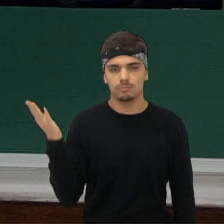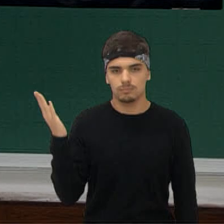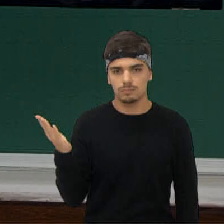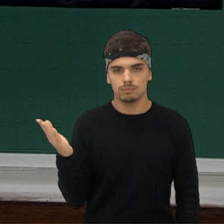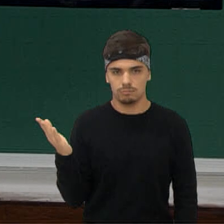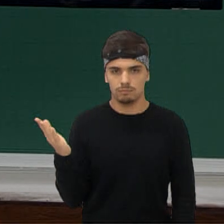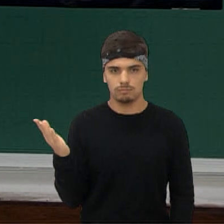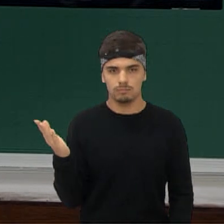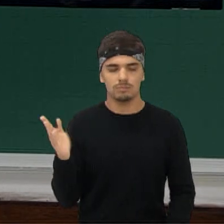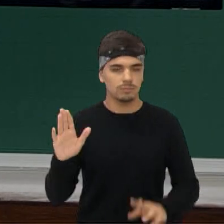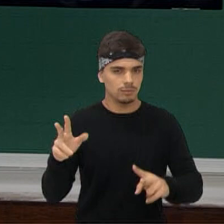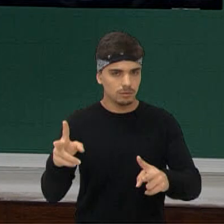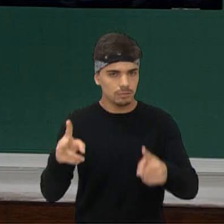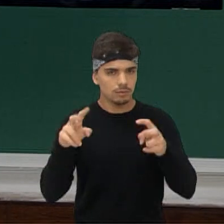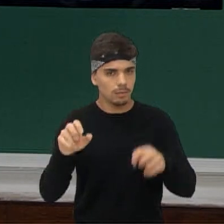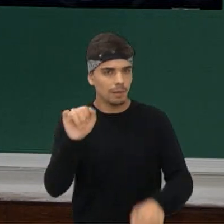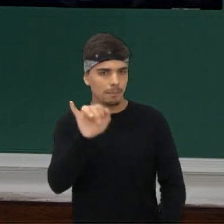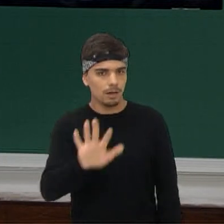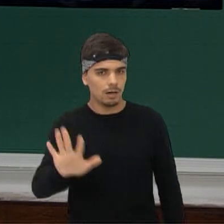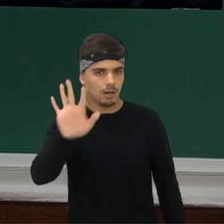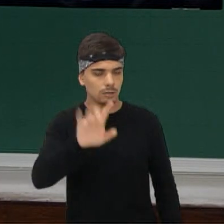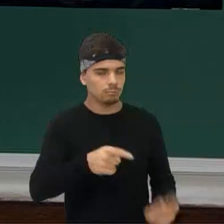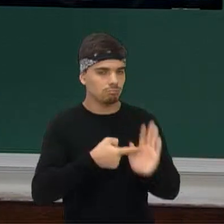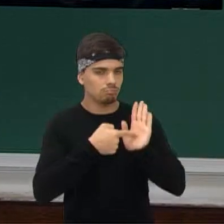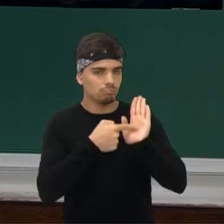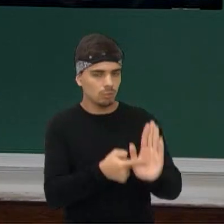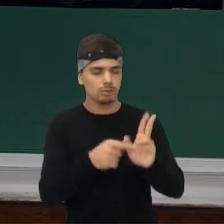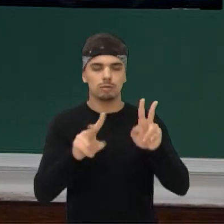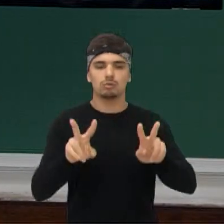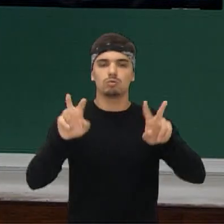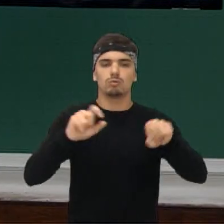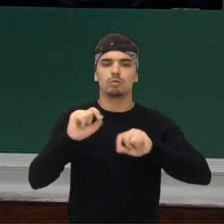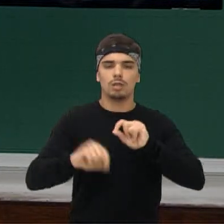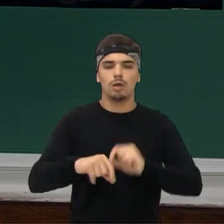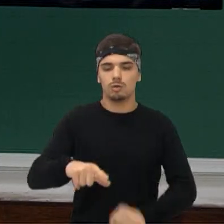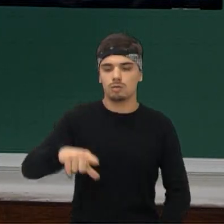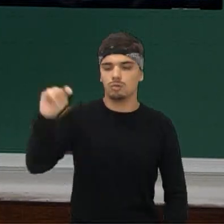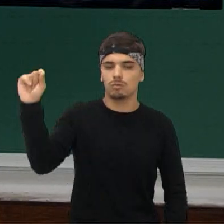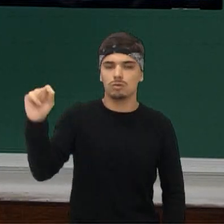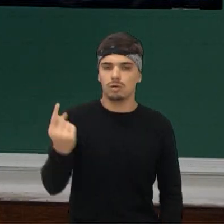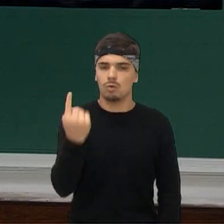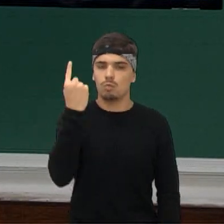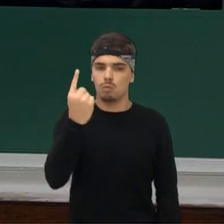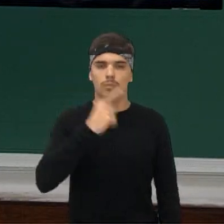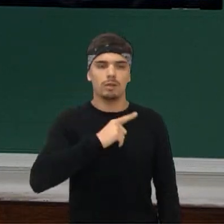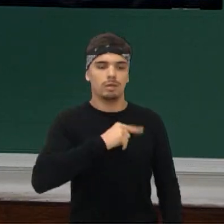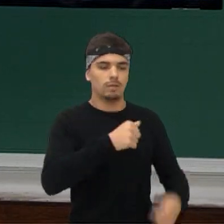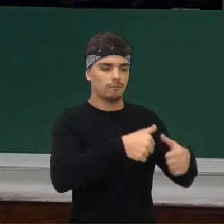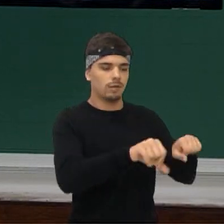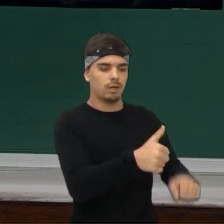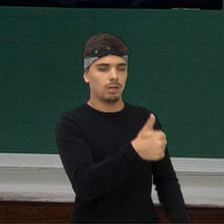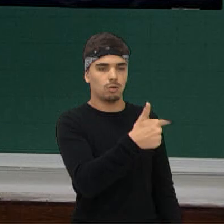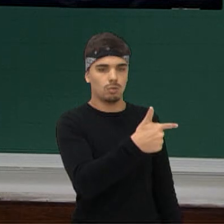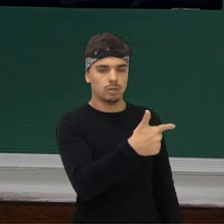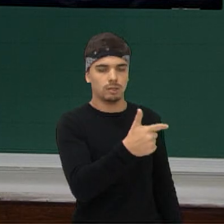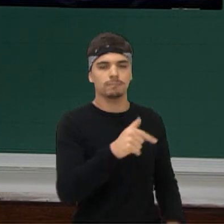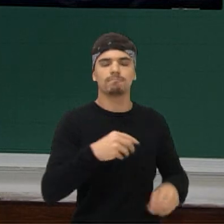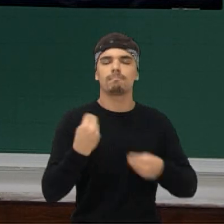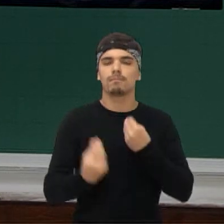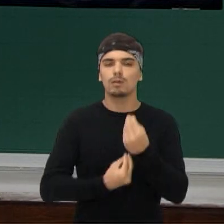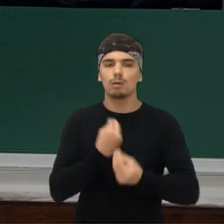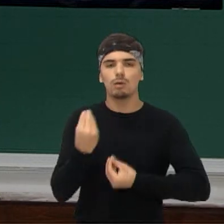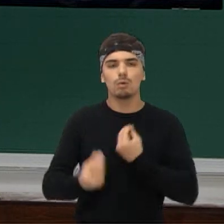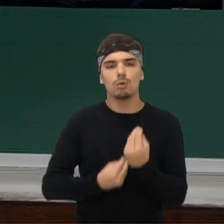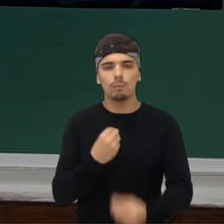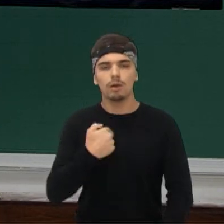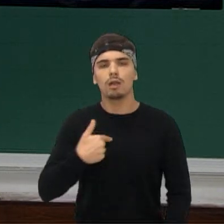a imagem, ela nos mostra que eu tirei uma, então ficando 12. Então, como é que eu vou